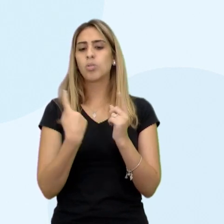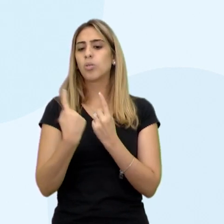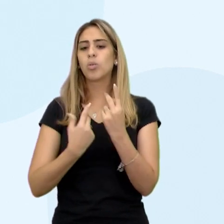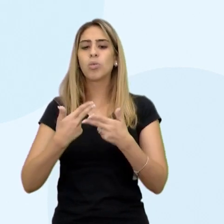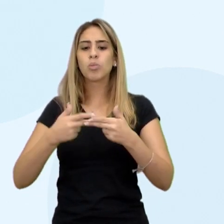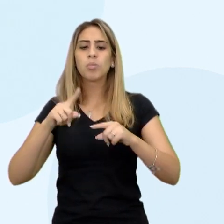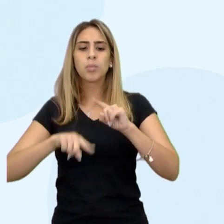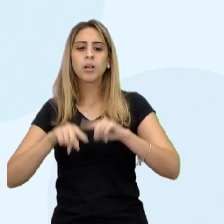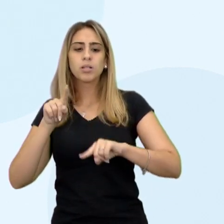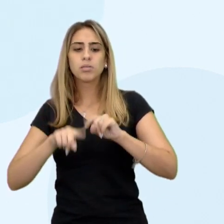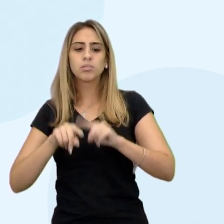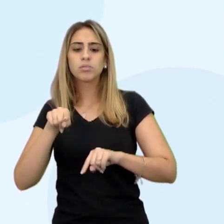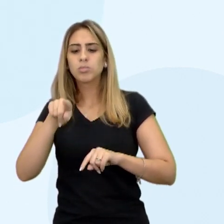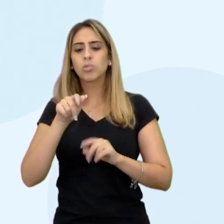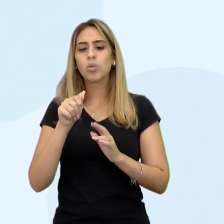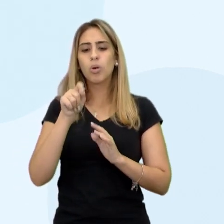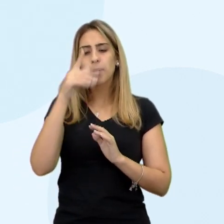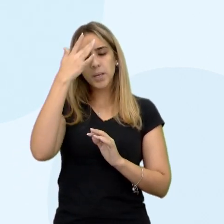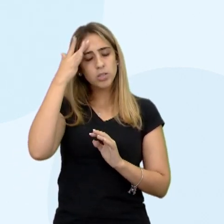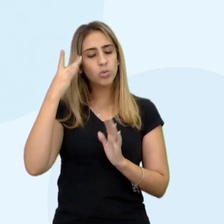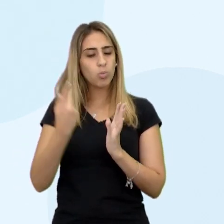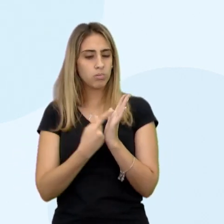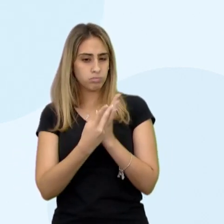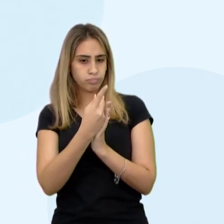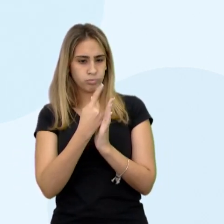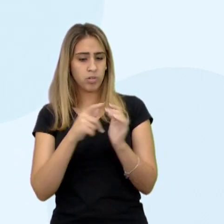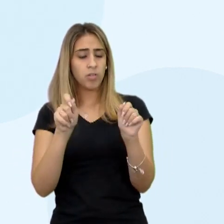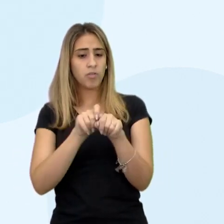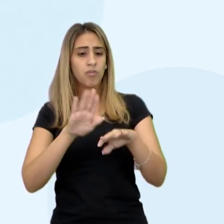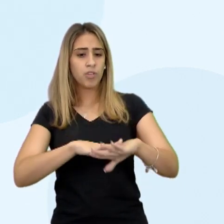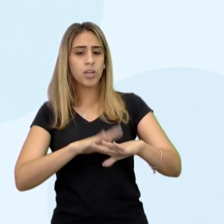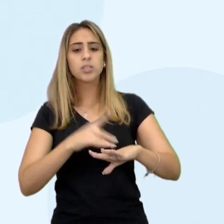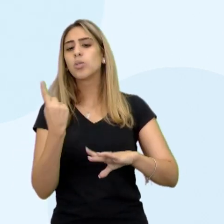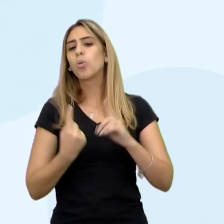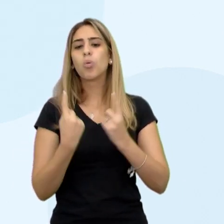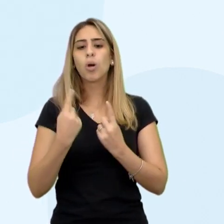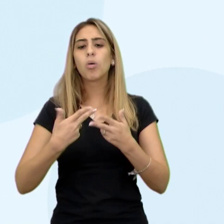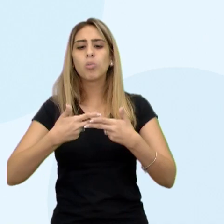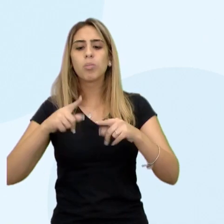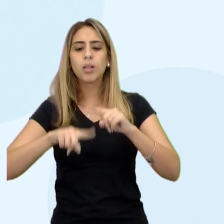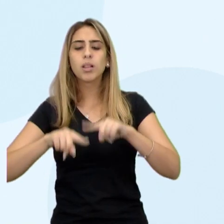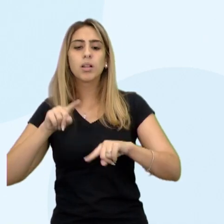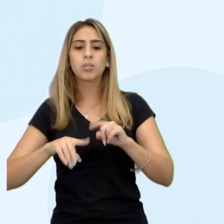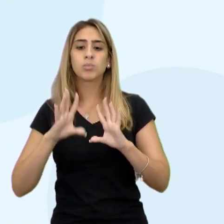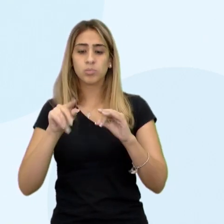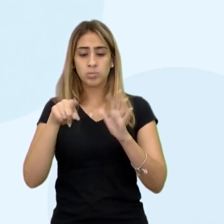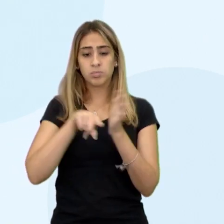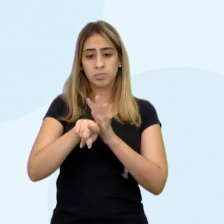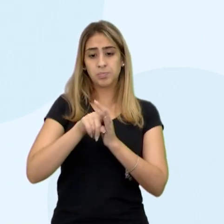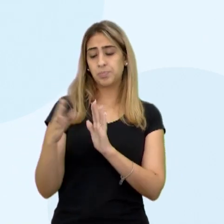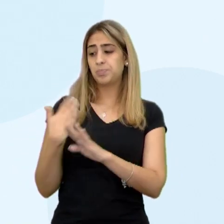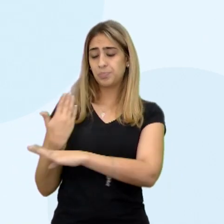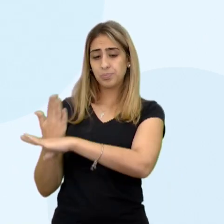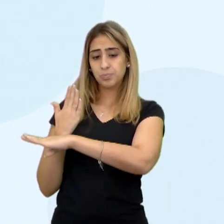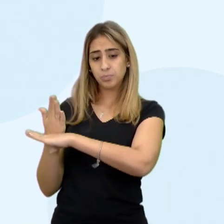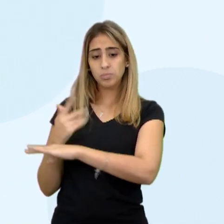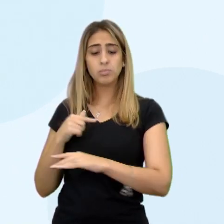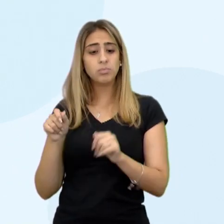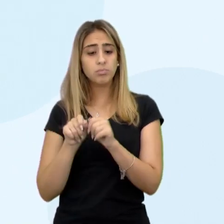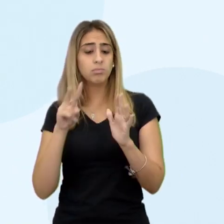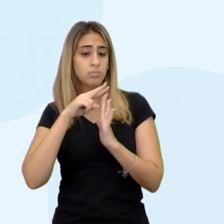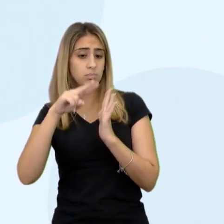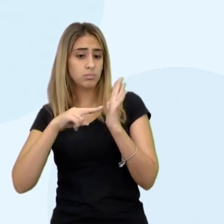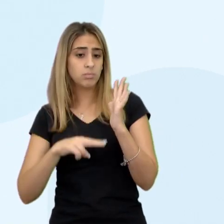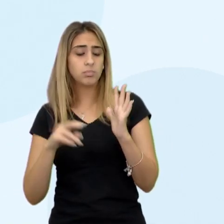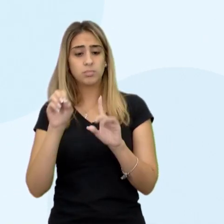Que material o artista utilizou, né? O campo da materialidade. Todas essas perguntas, gente, nos ajudam a fazer a leitura